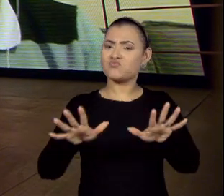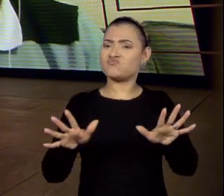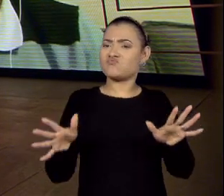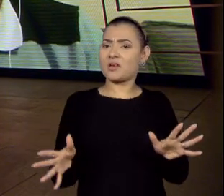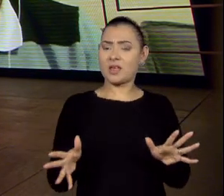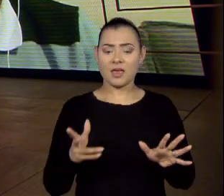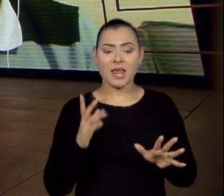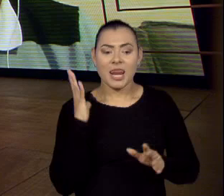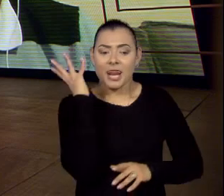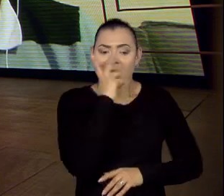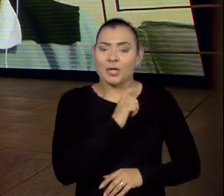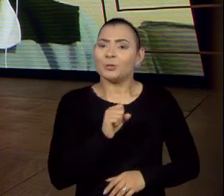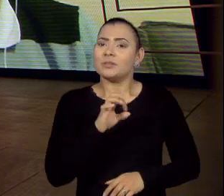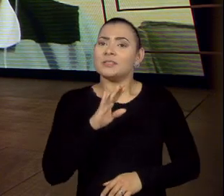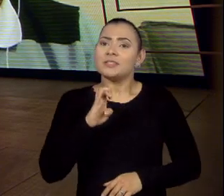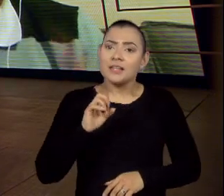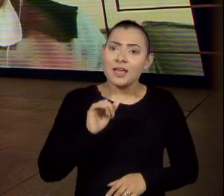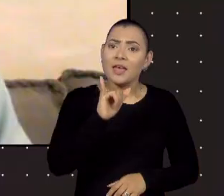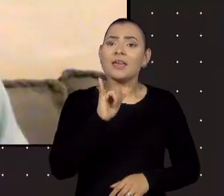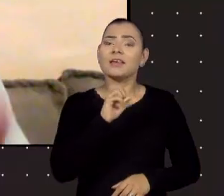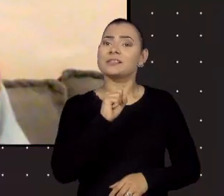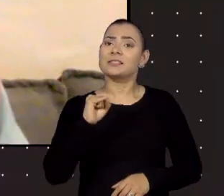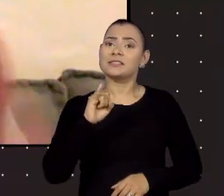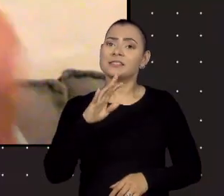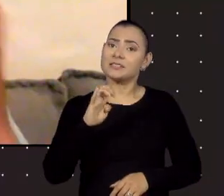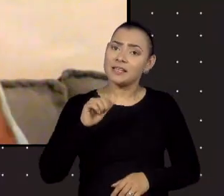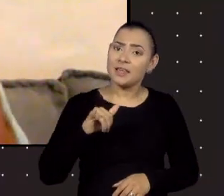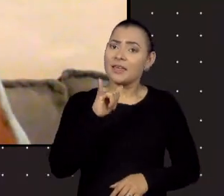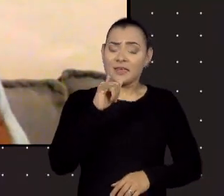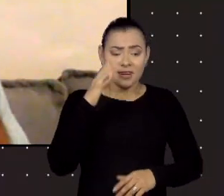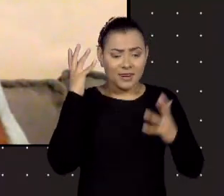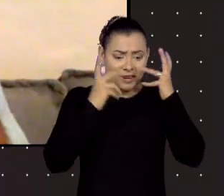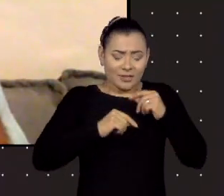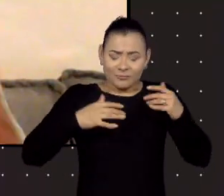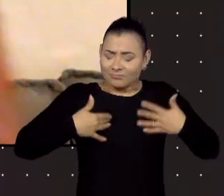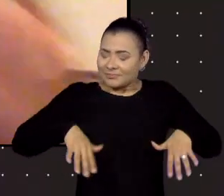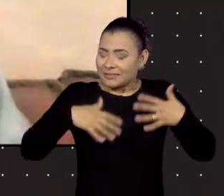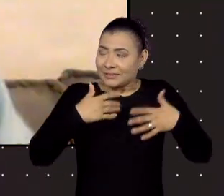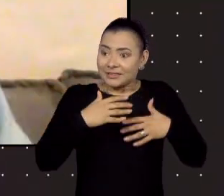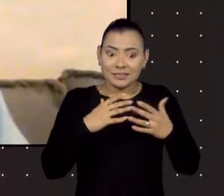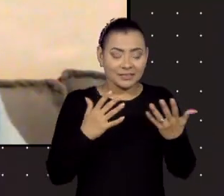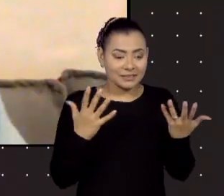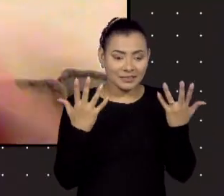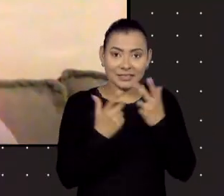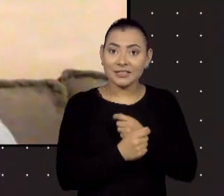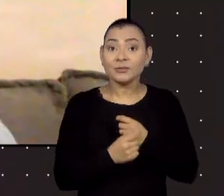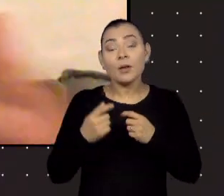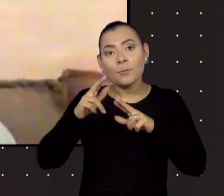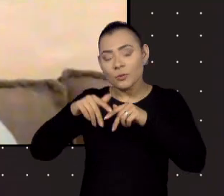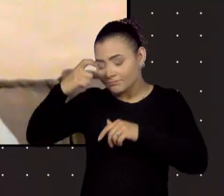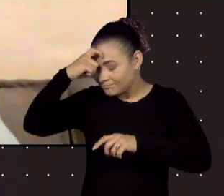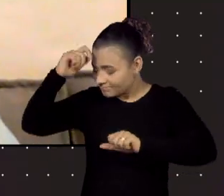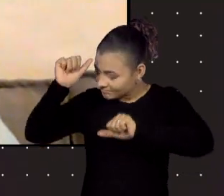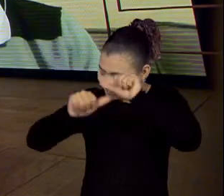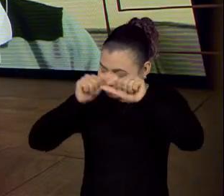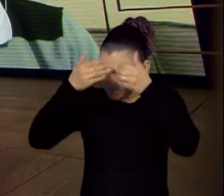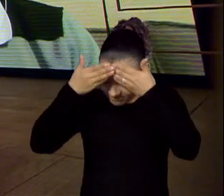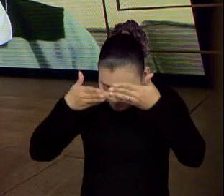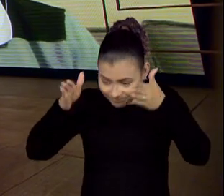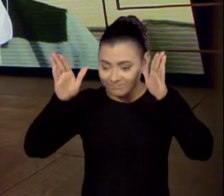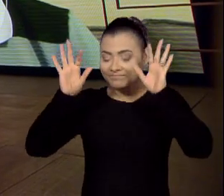ser um cisne. Sabe que eu mudei de atitude na mesma hora? Não na mesma hora, mas aquilo foi ficando na minha